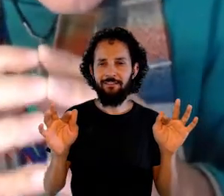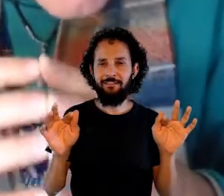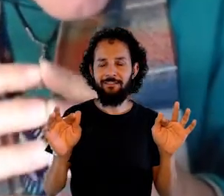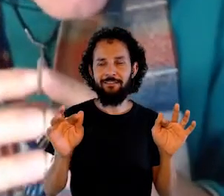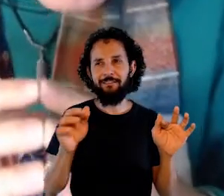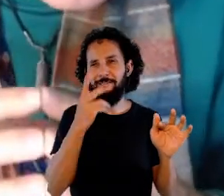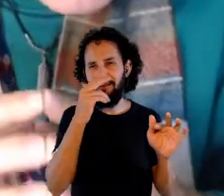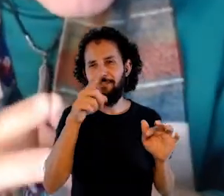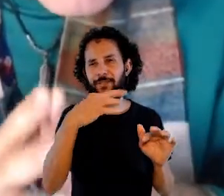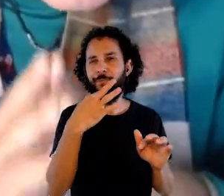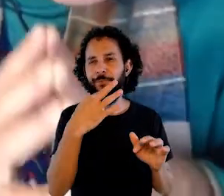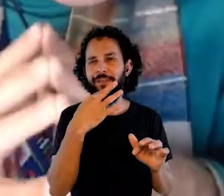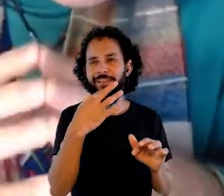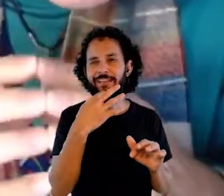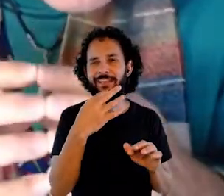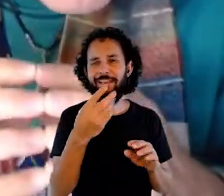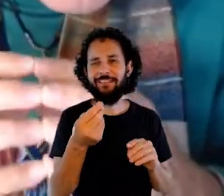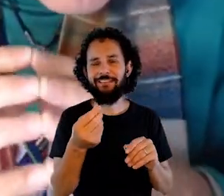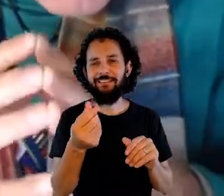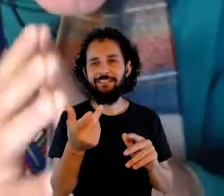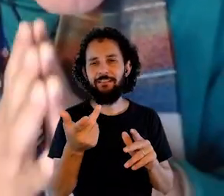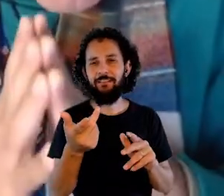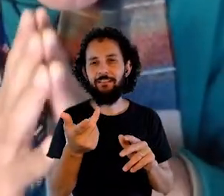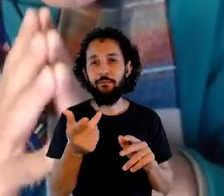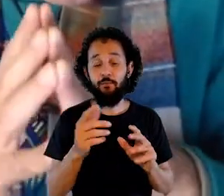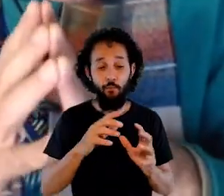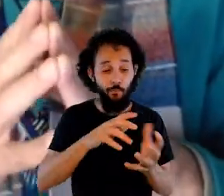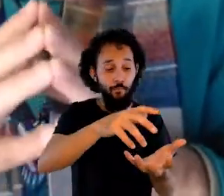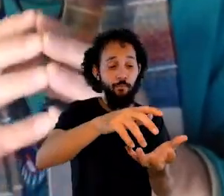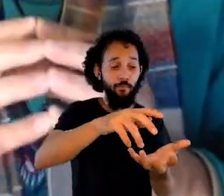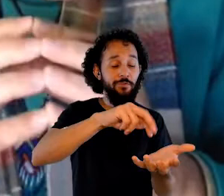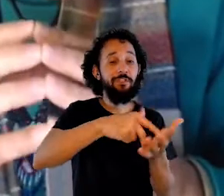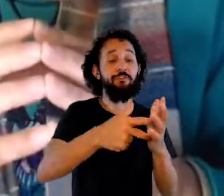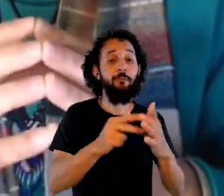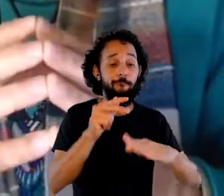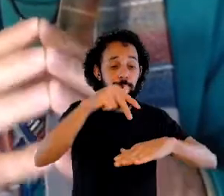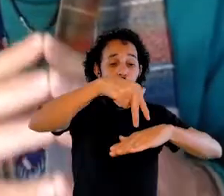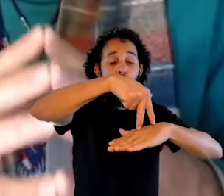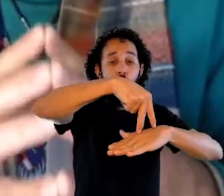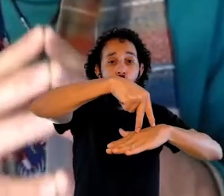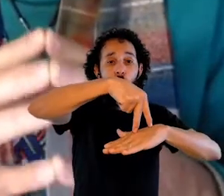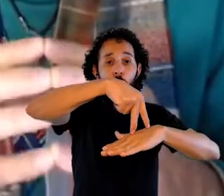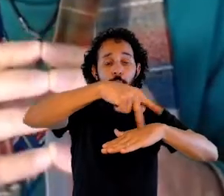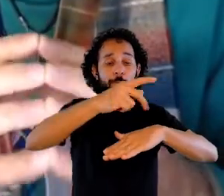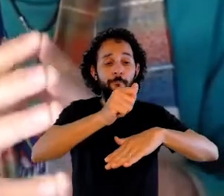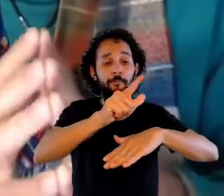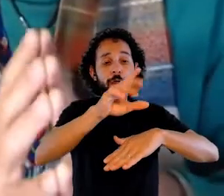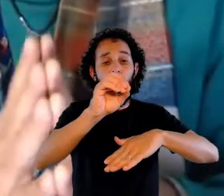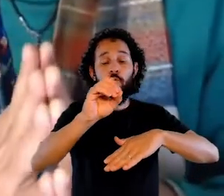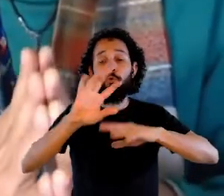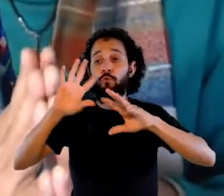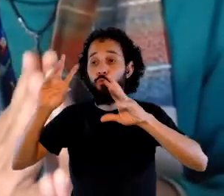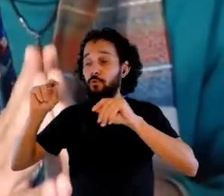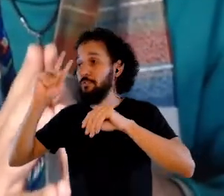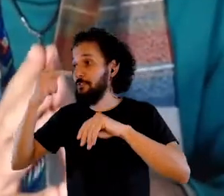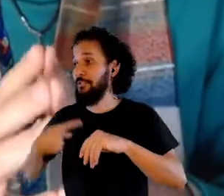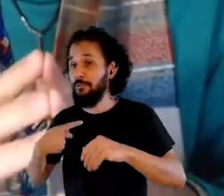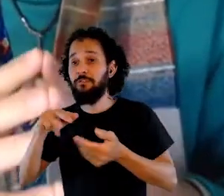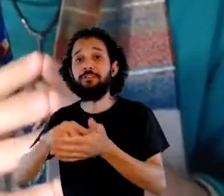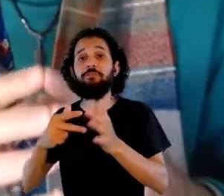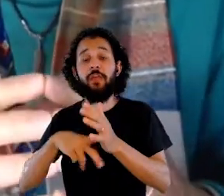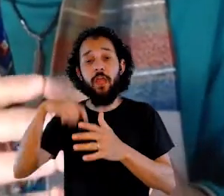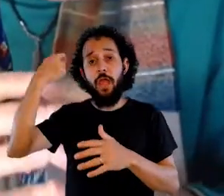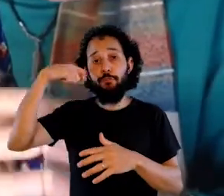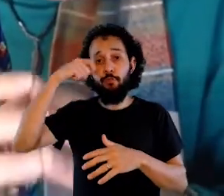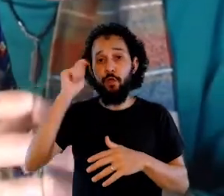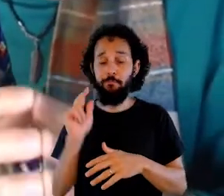aqui. O mundo inteiro é um palco. E todos os homens e mulheres não passam de meros atores.